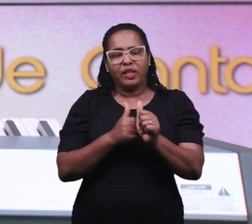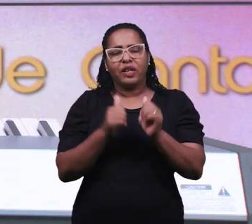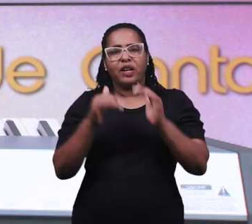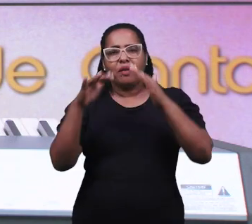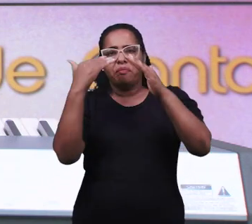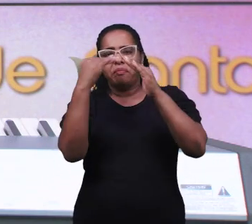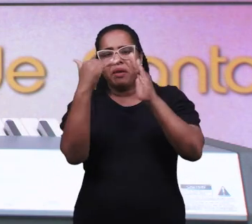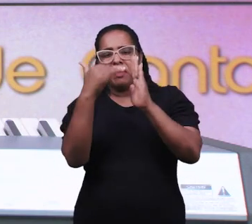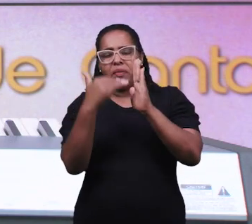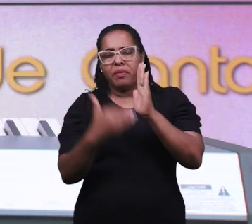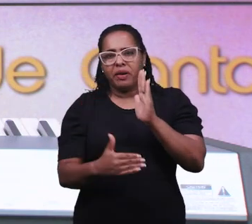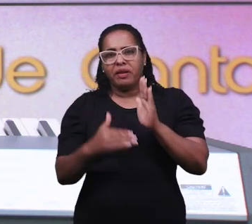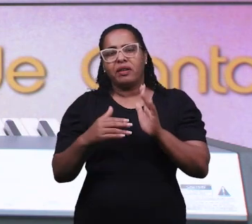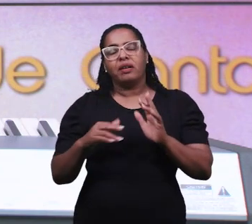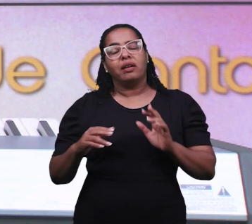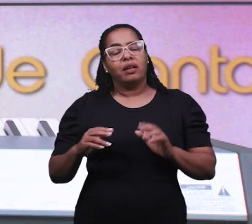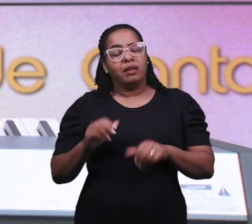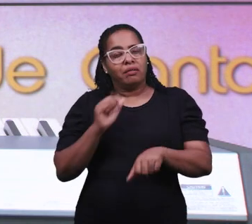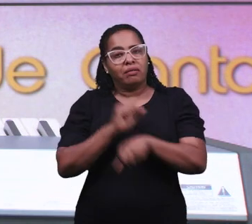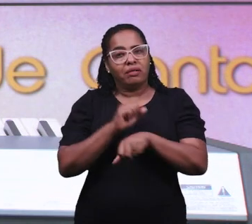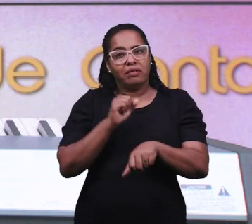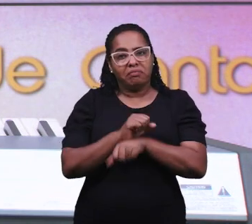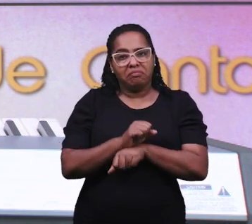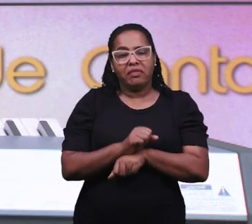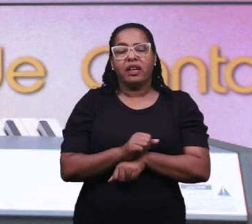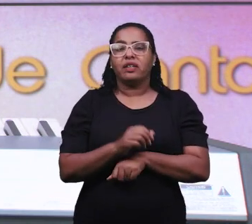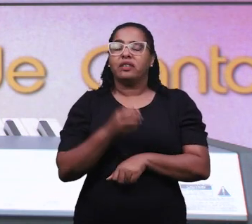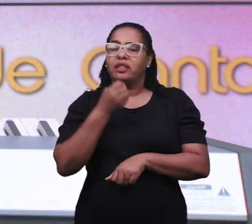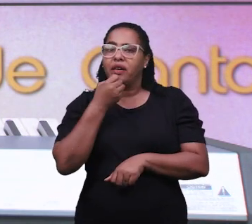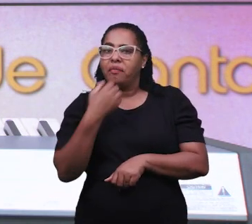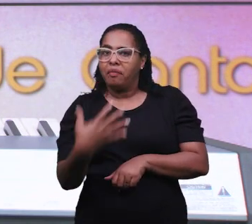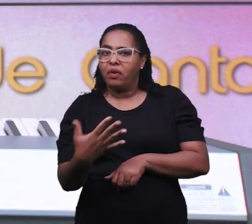a nossa playlist. Espero que esteja sendo